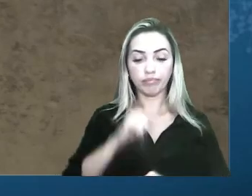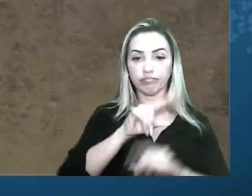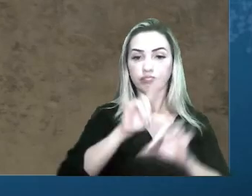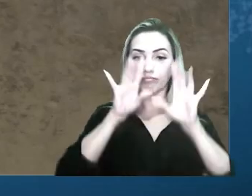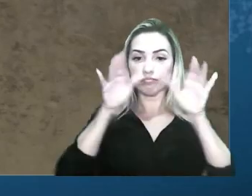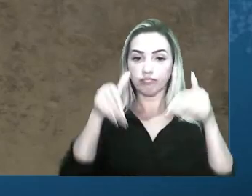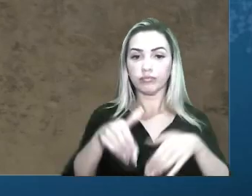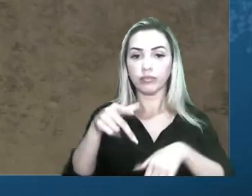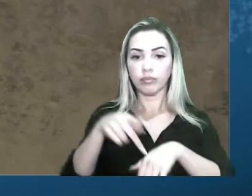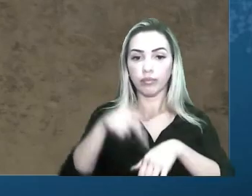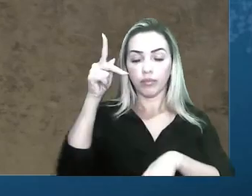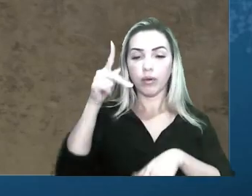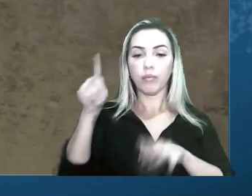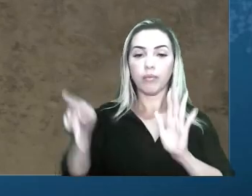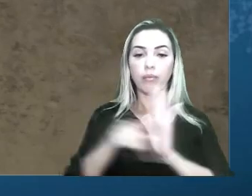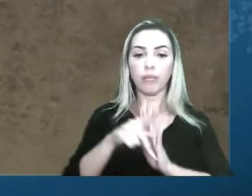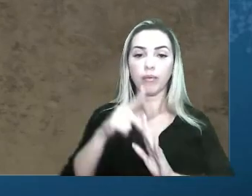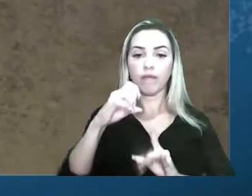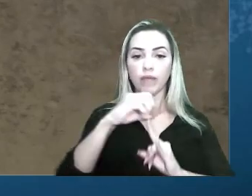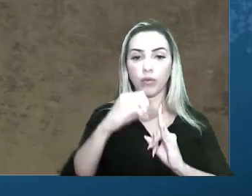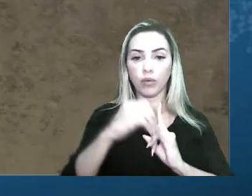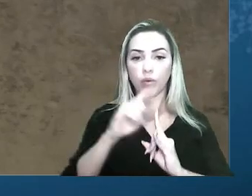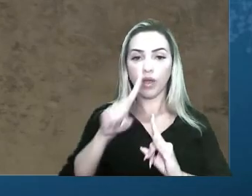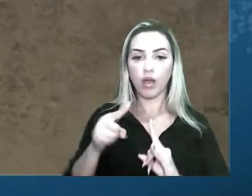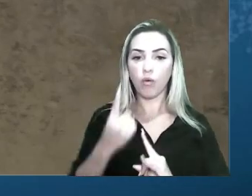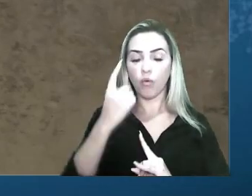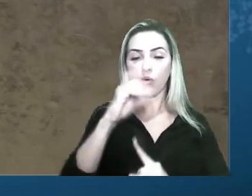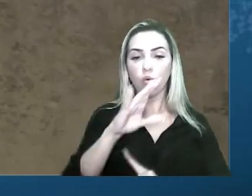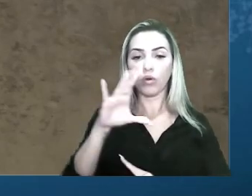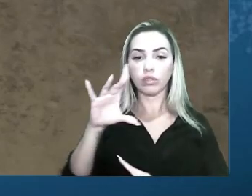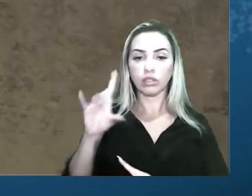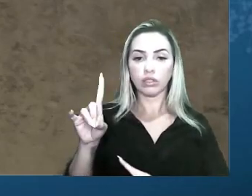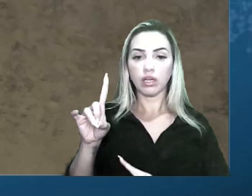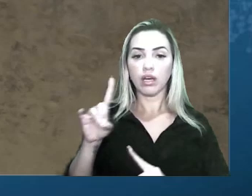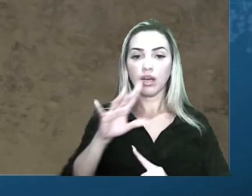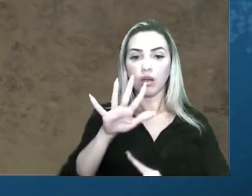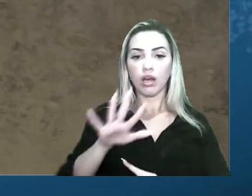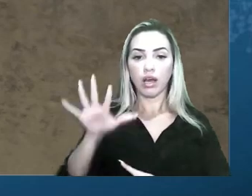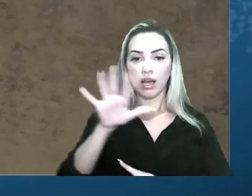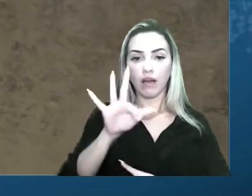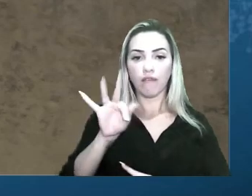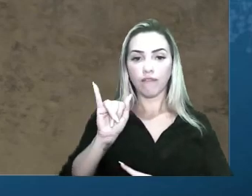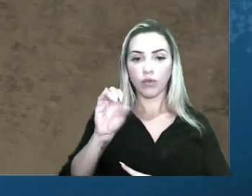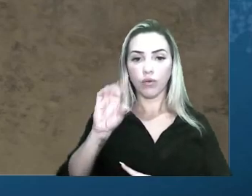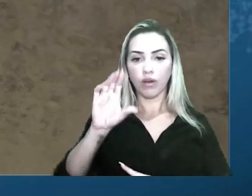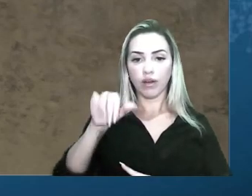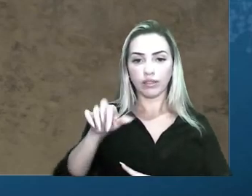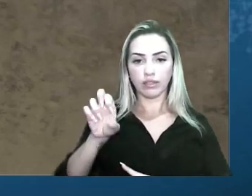Fiocruz, onde é um dos coordenadores da rede Fiocâncer.